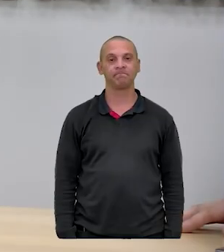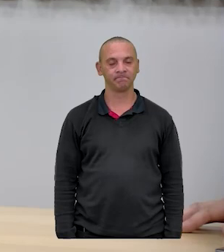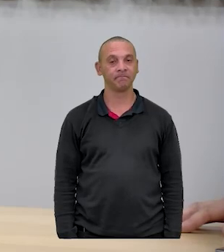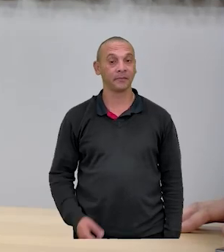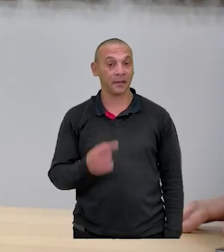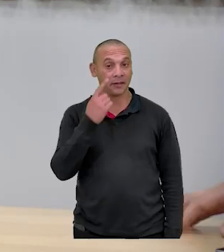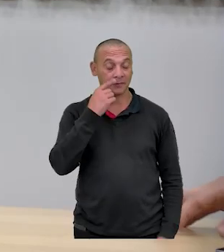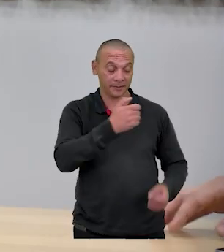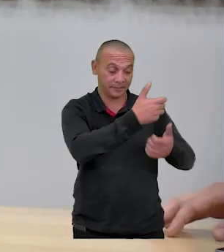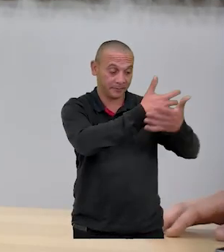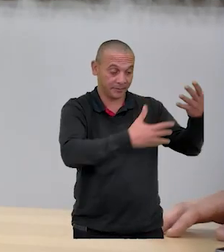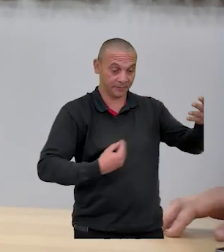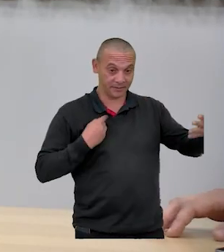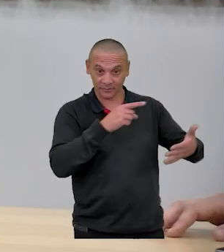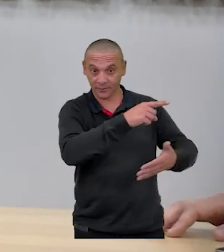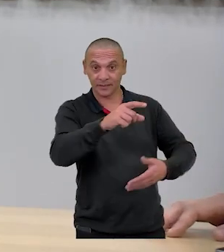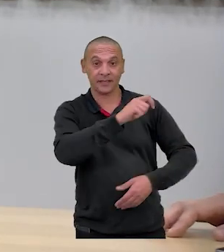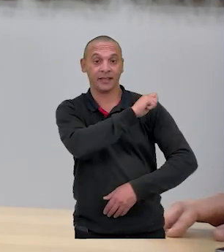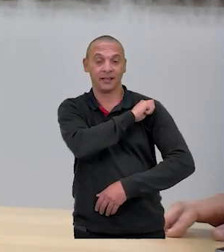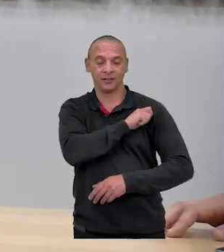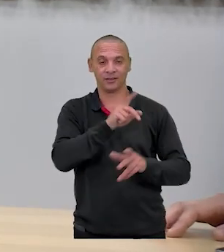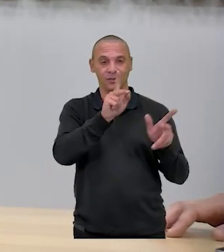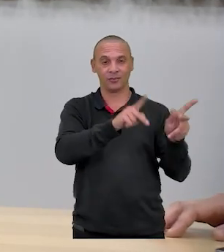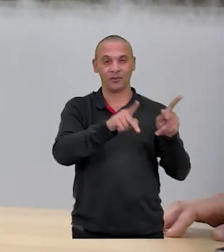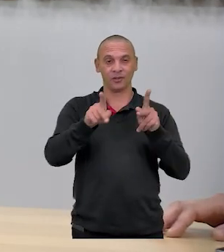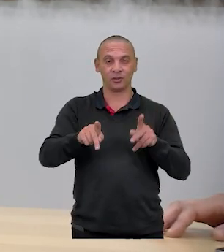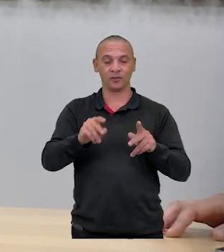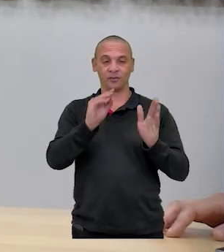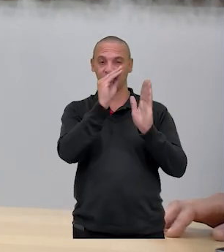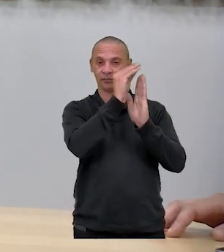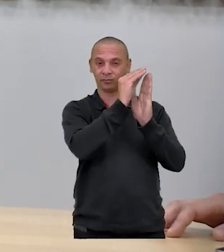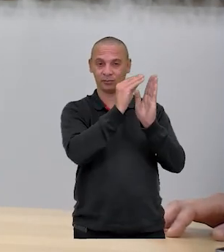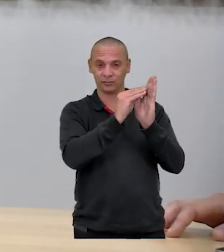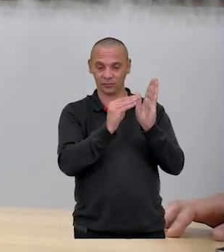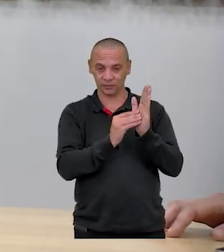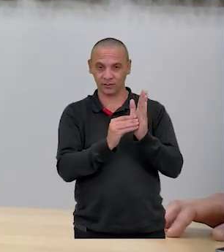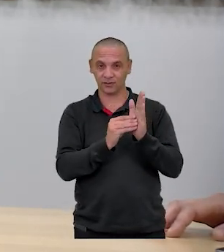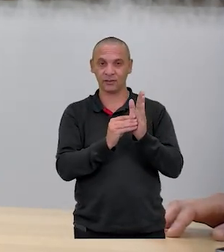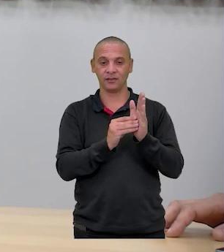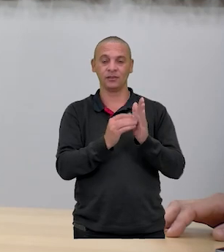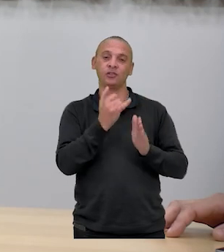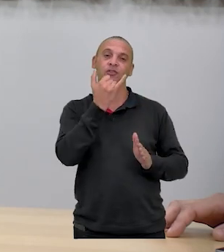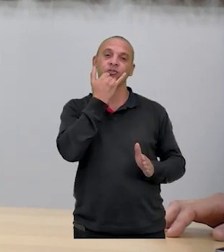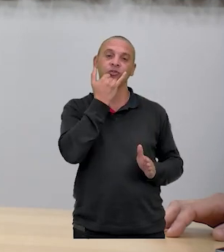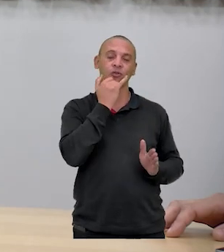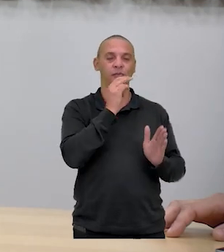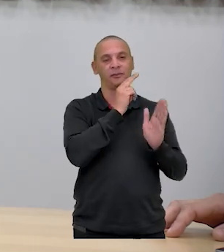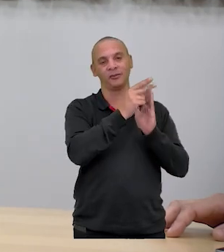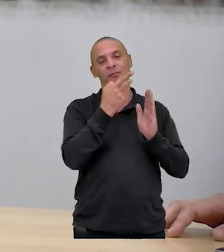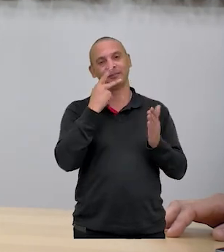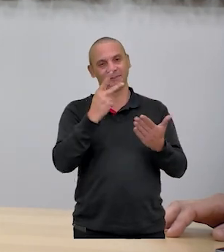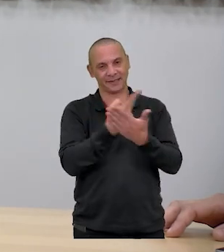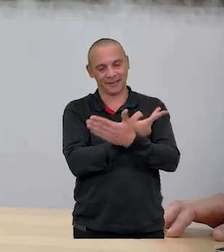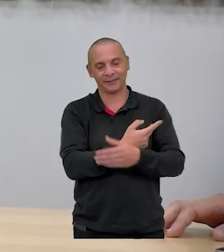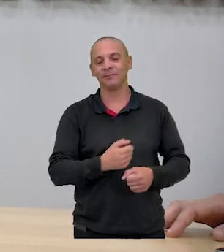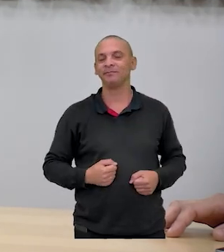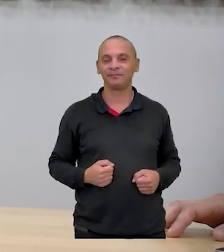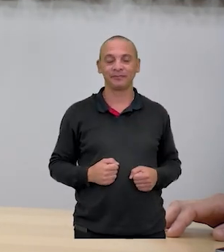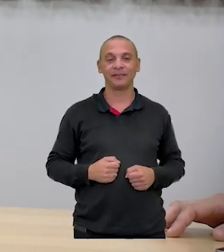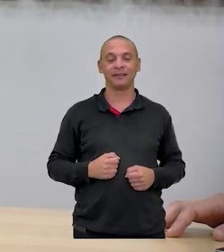E vamos lá, a participação de vocês. Olha, uma professora colocou aqui, professora não, professor, gente, me desculpe quando eu erro assim, tá?